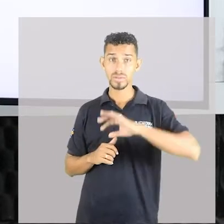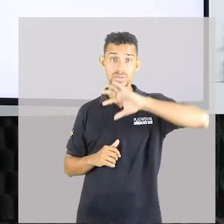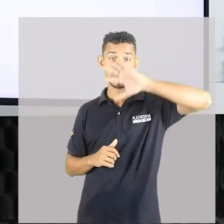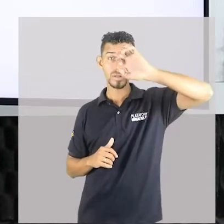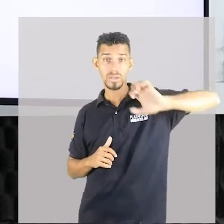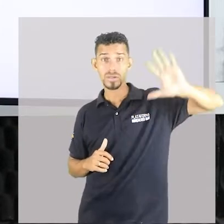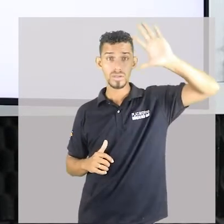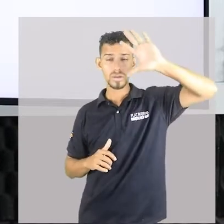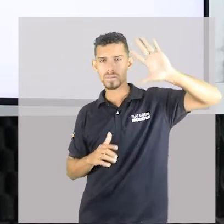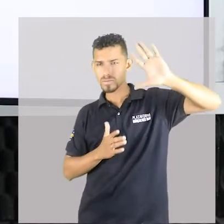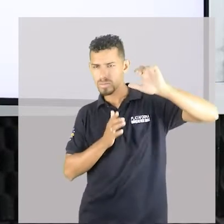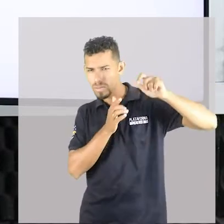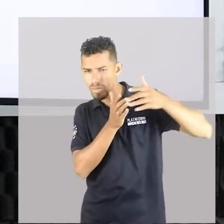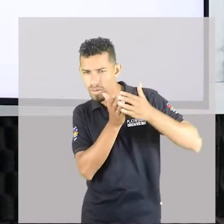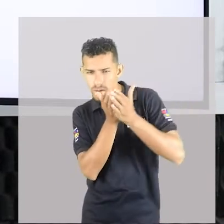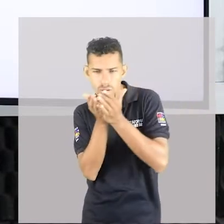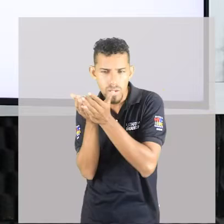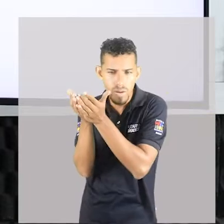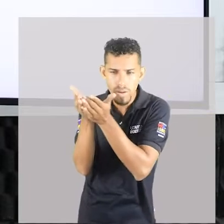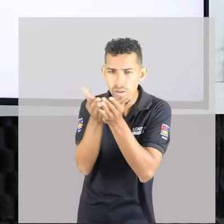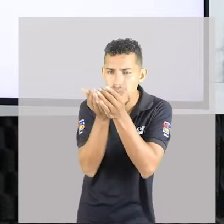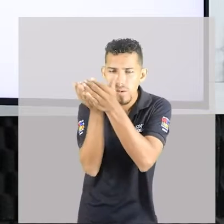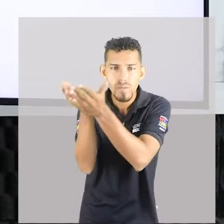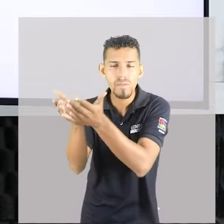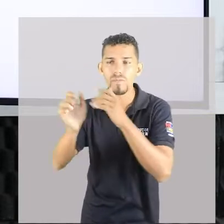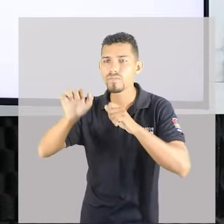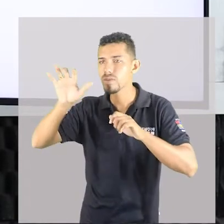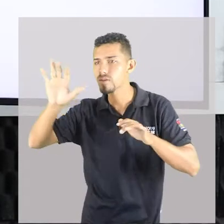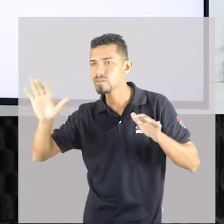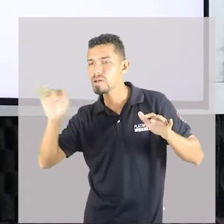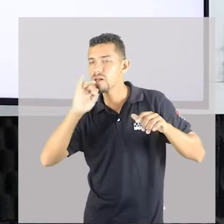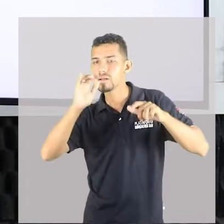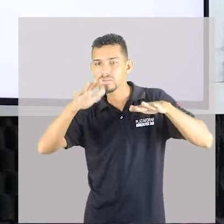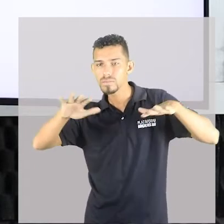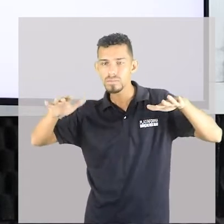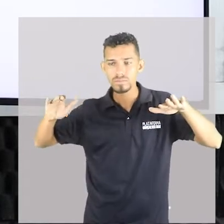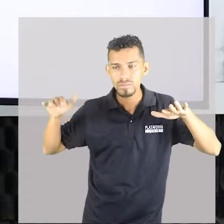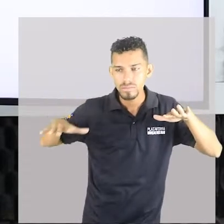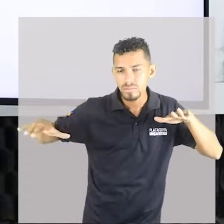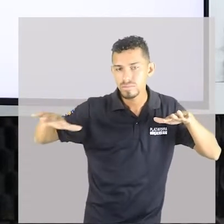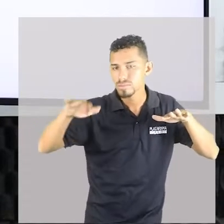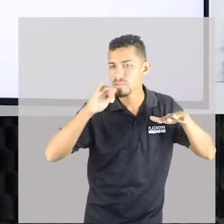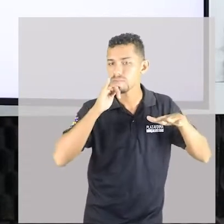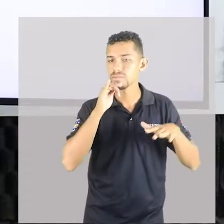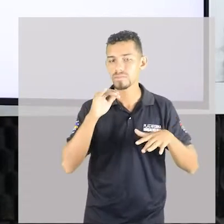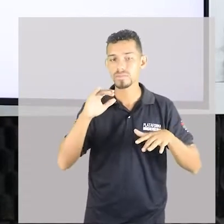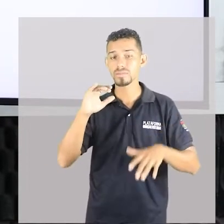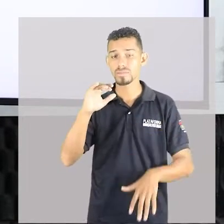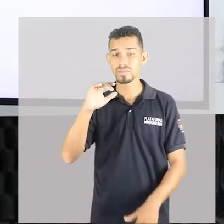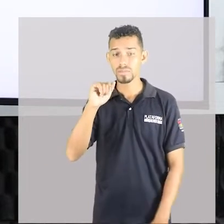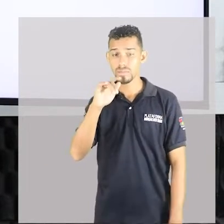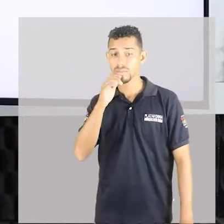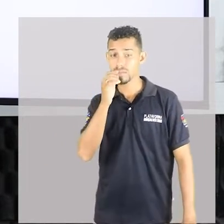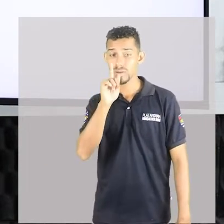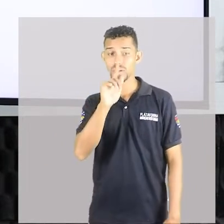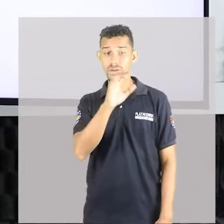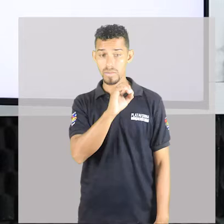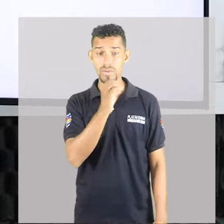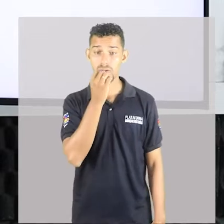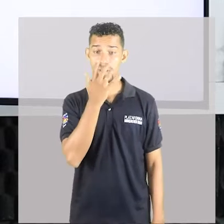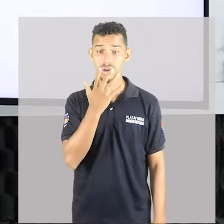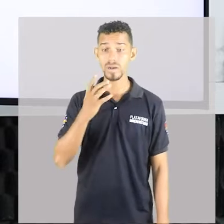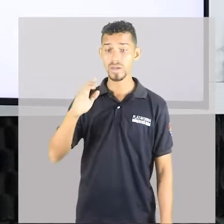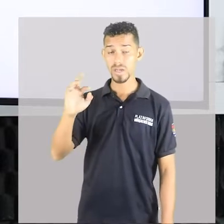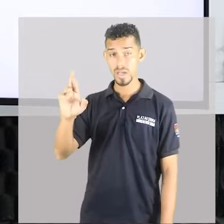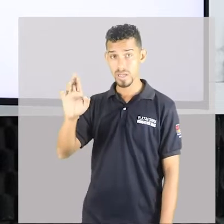principalmente em busca das especiarias, tentando circular ali né, o Cabo da Boa Esperança na África para chegar do outro